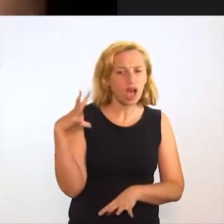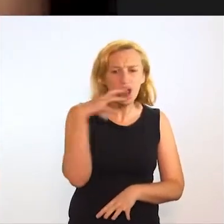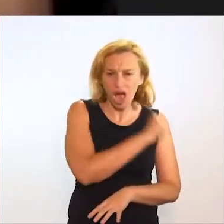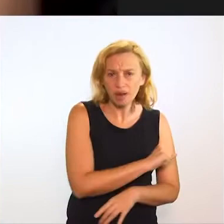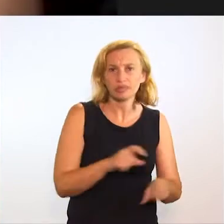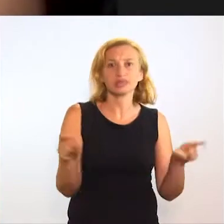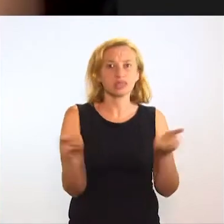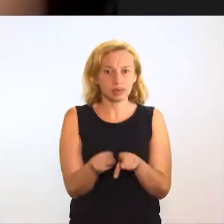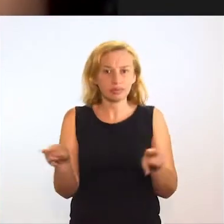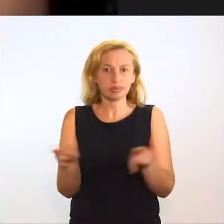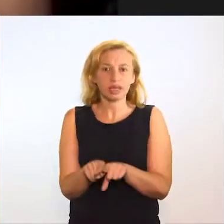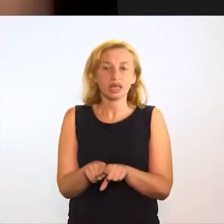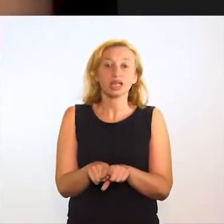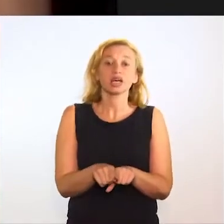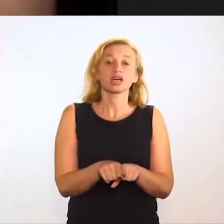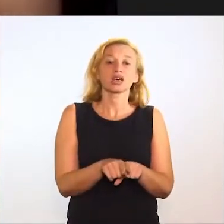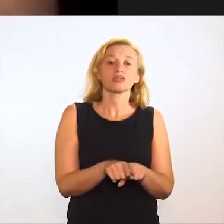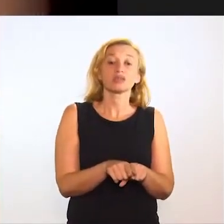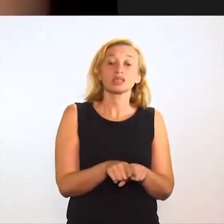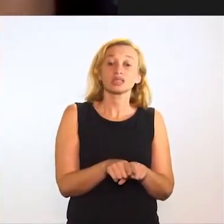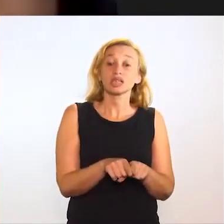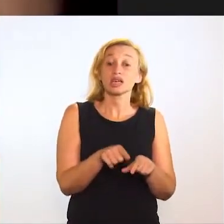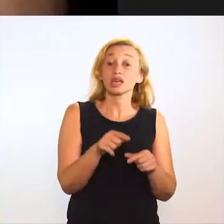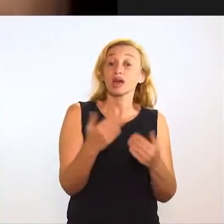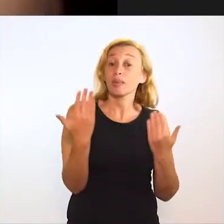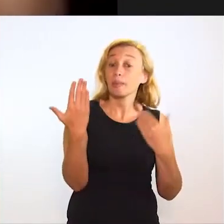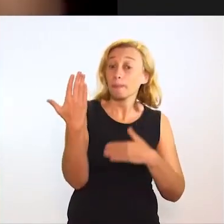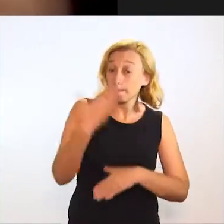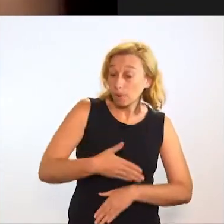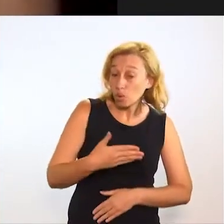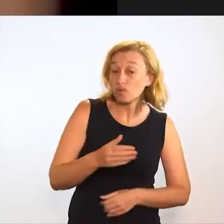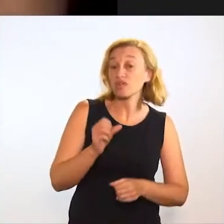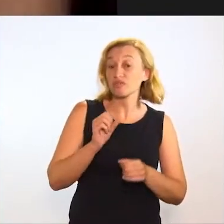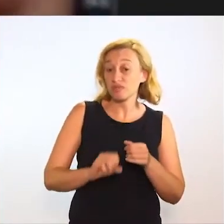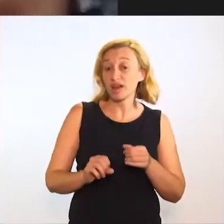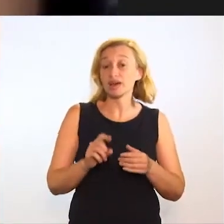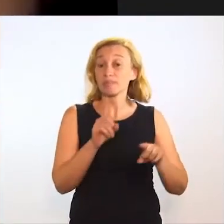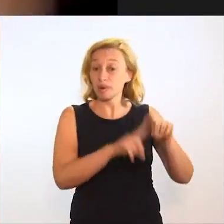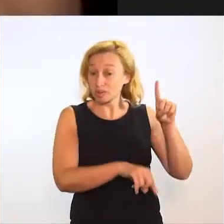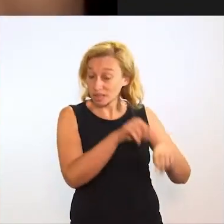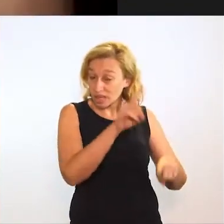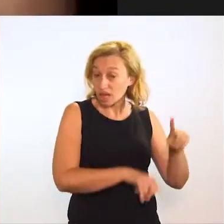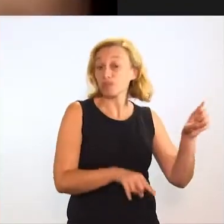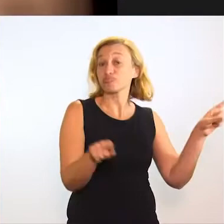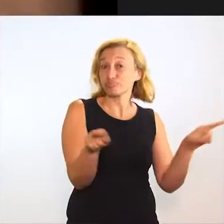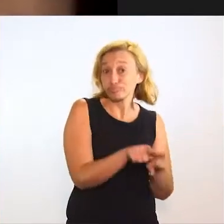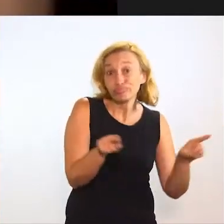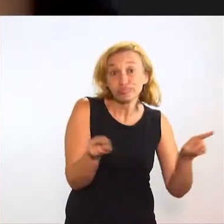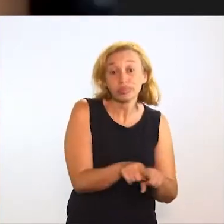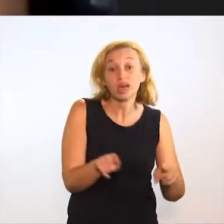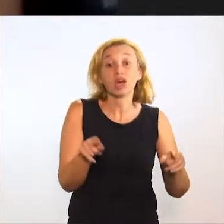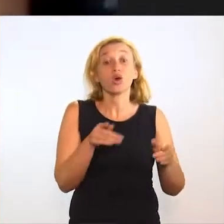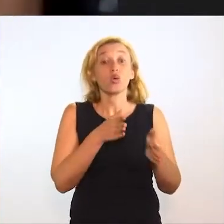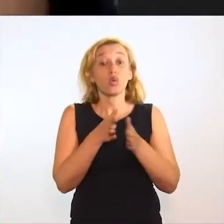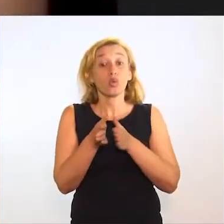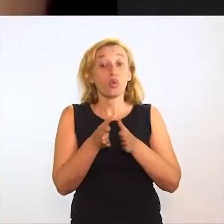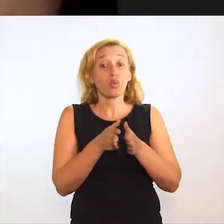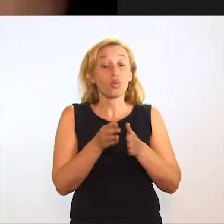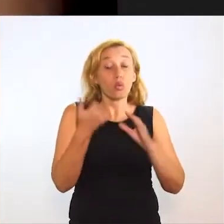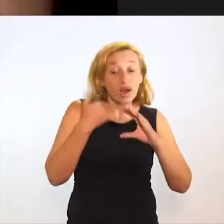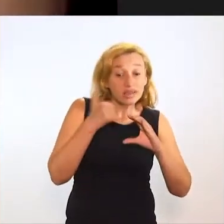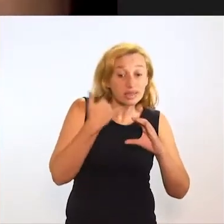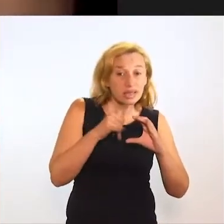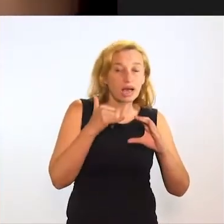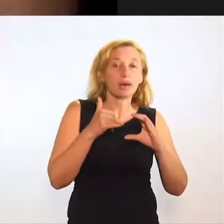resposta instantânea também, né? Você aplica prova também, você pede material também. Então, assim,